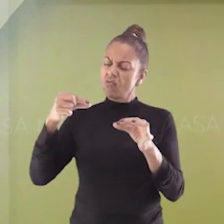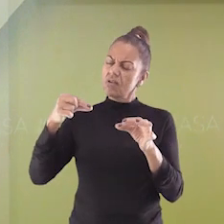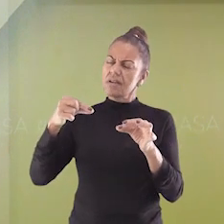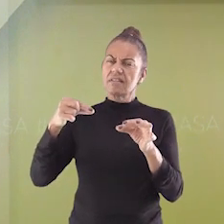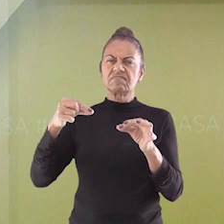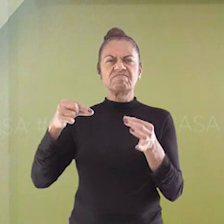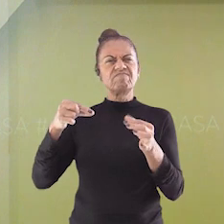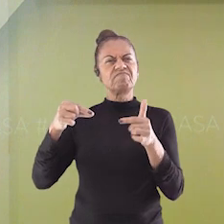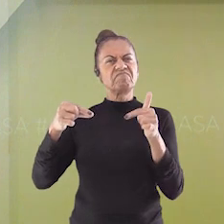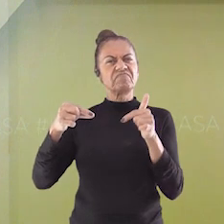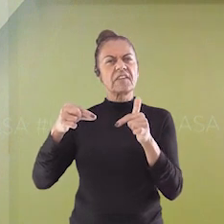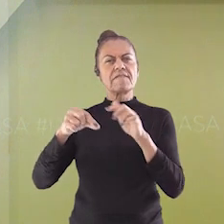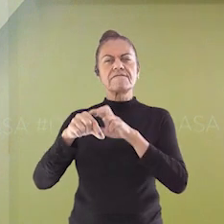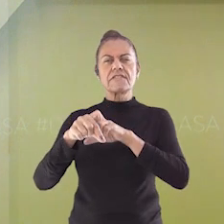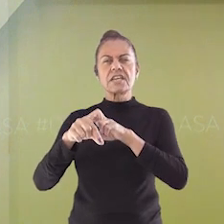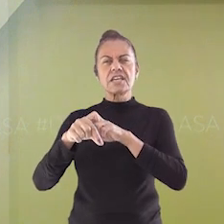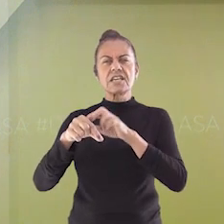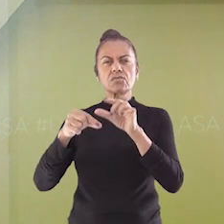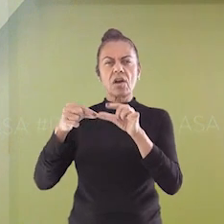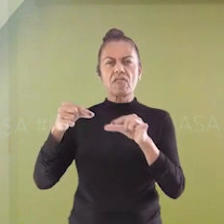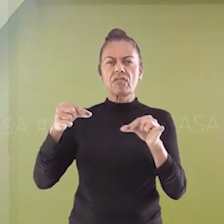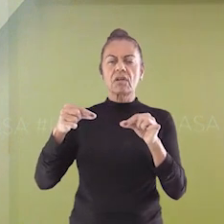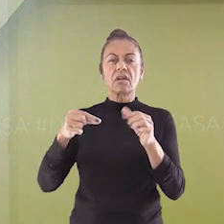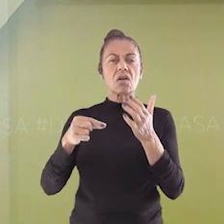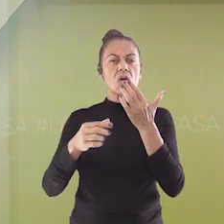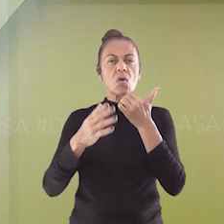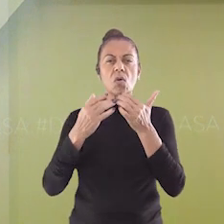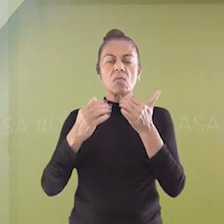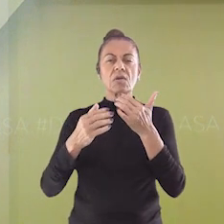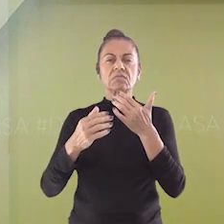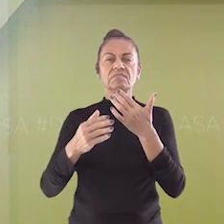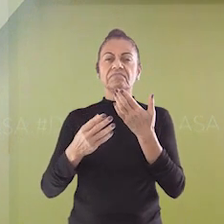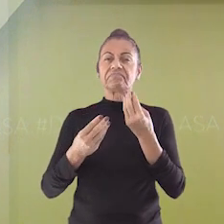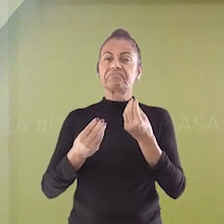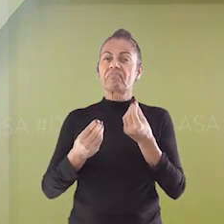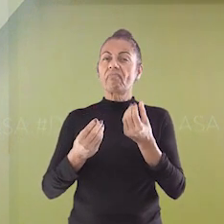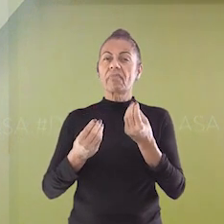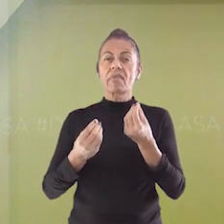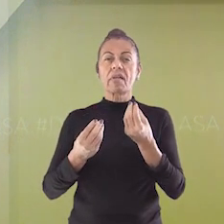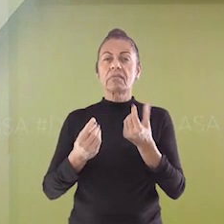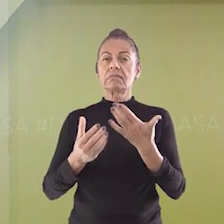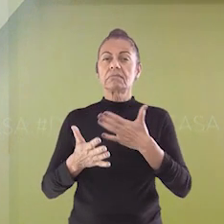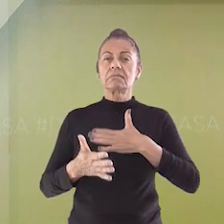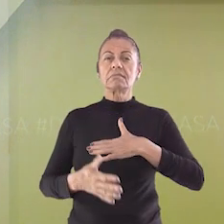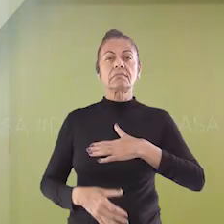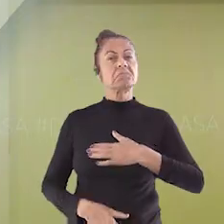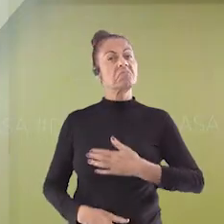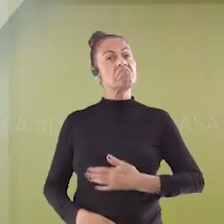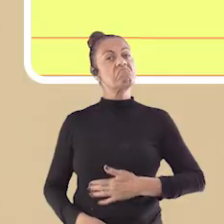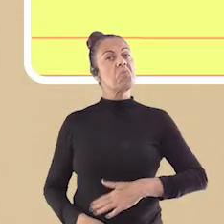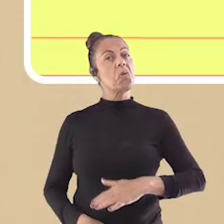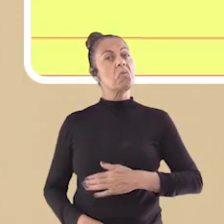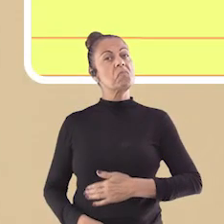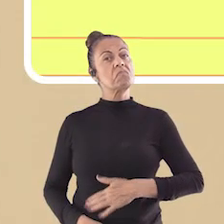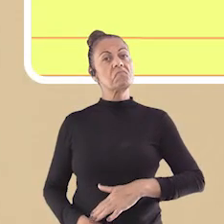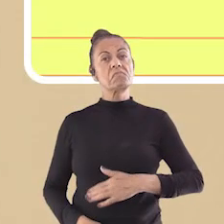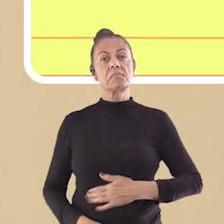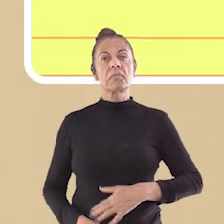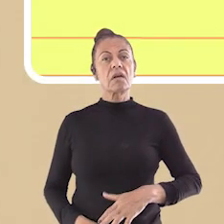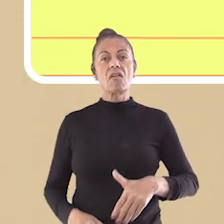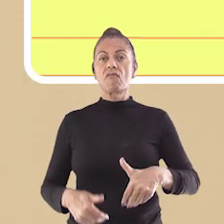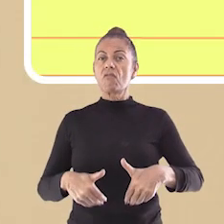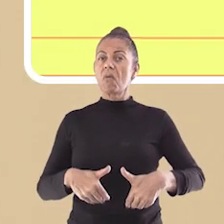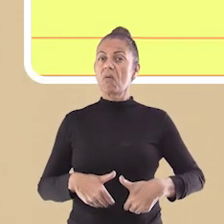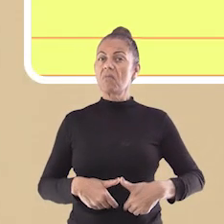saciada. Sentiu que já não precisava mais de comida, não sentiu mais fome. Então